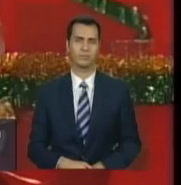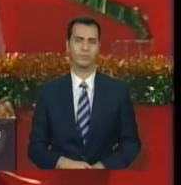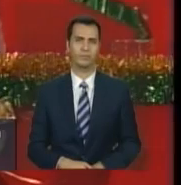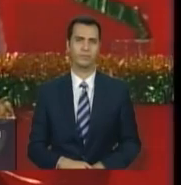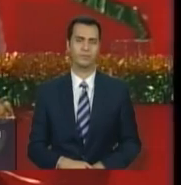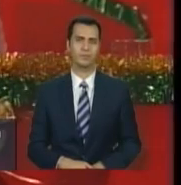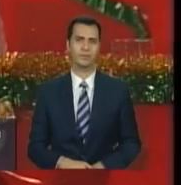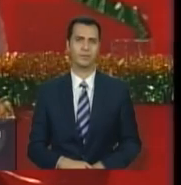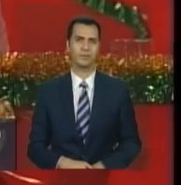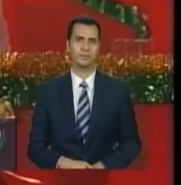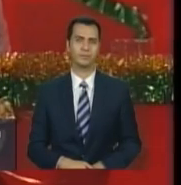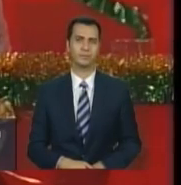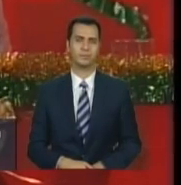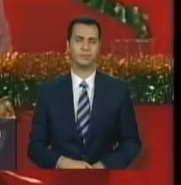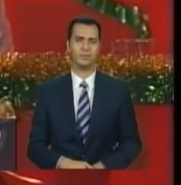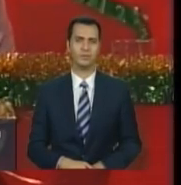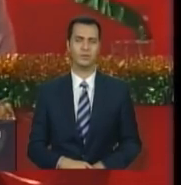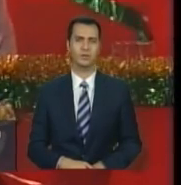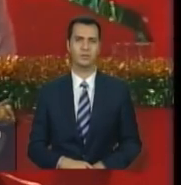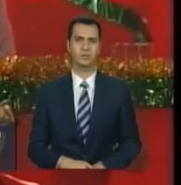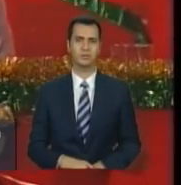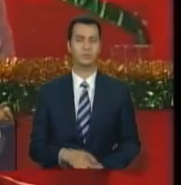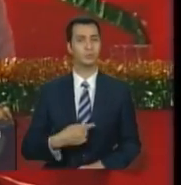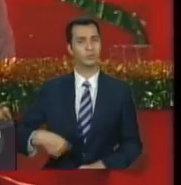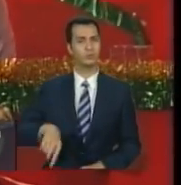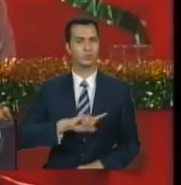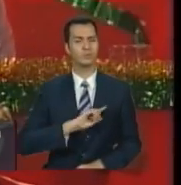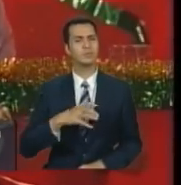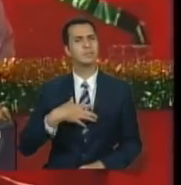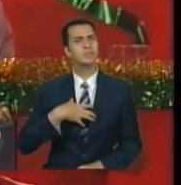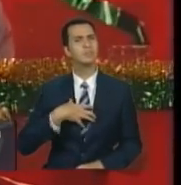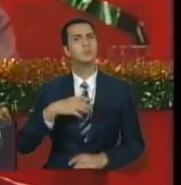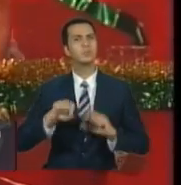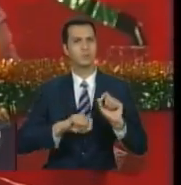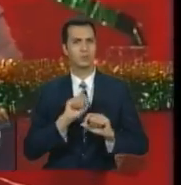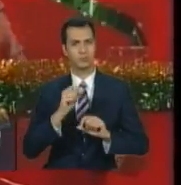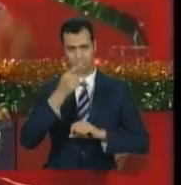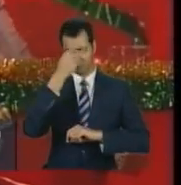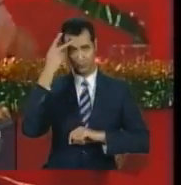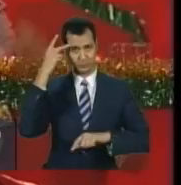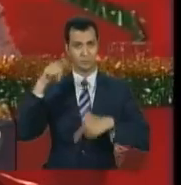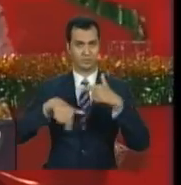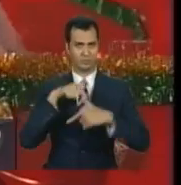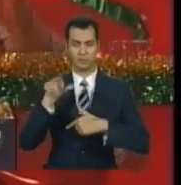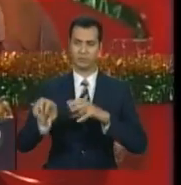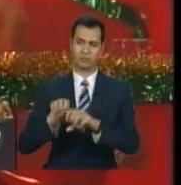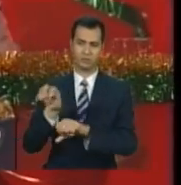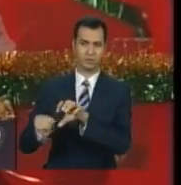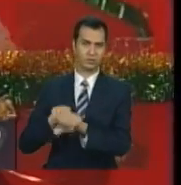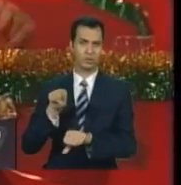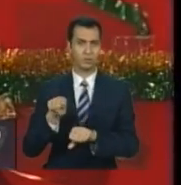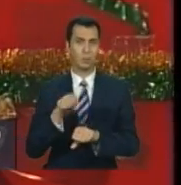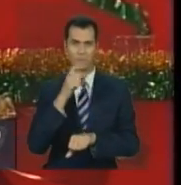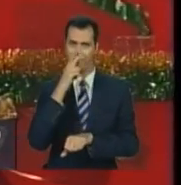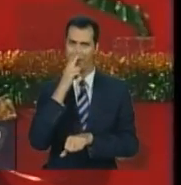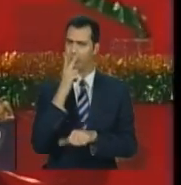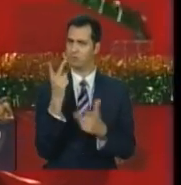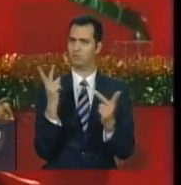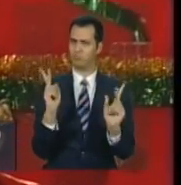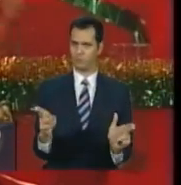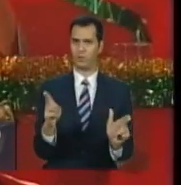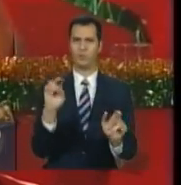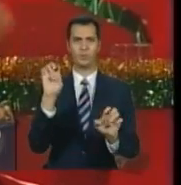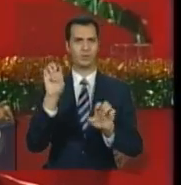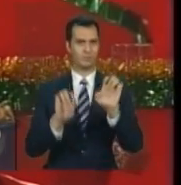a atividade do catador é uma atividade empresarial como qualquer outra